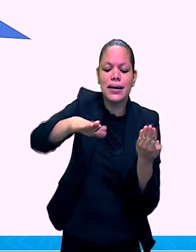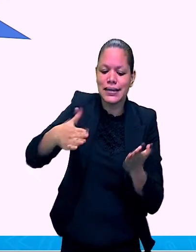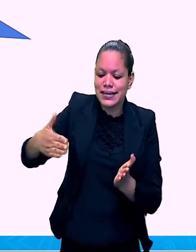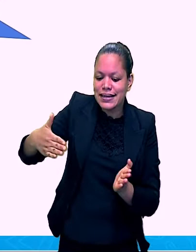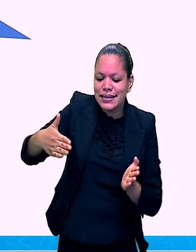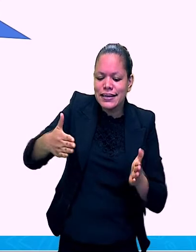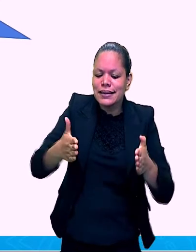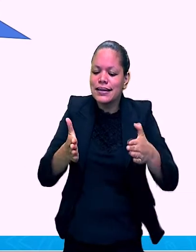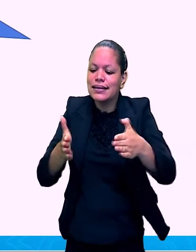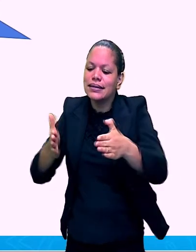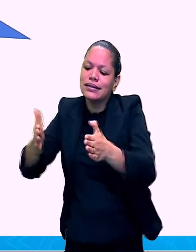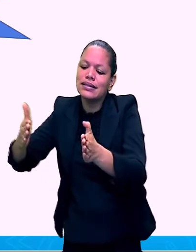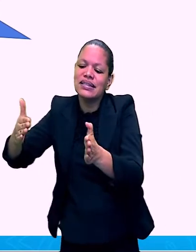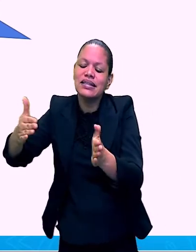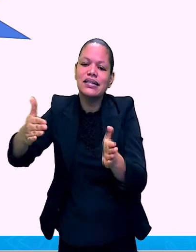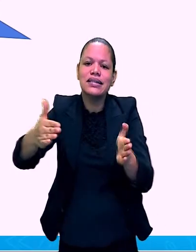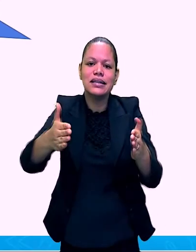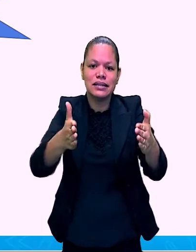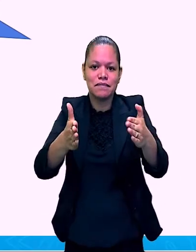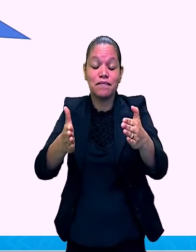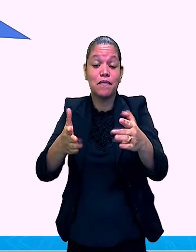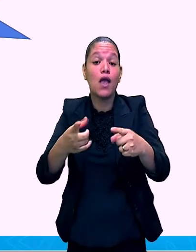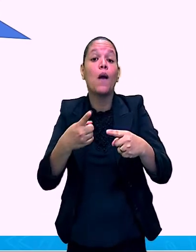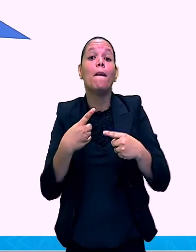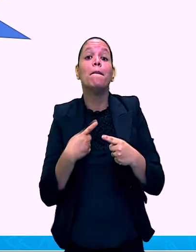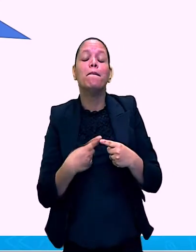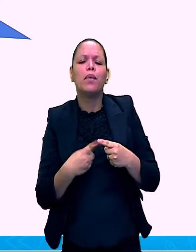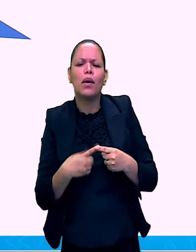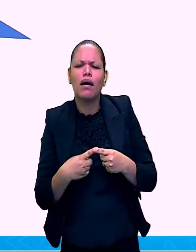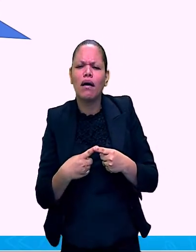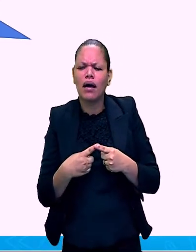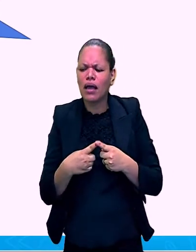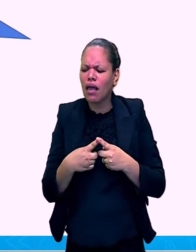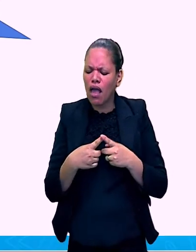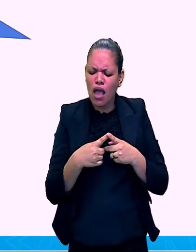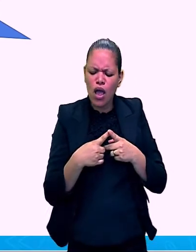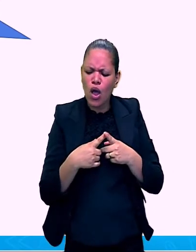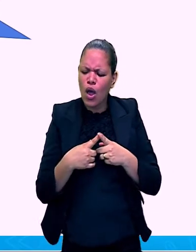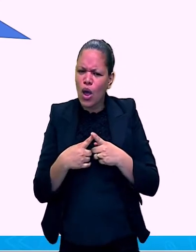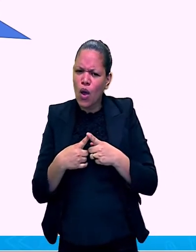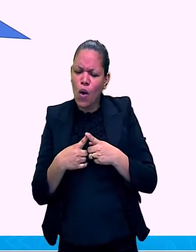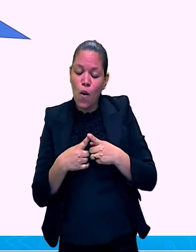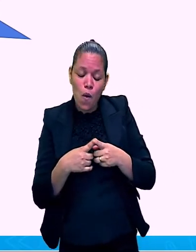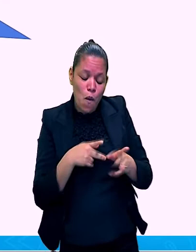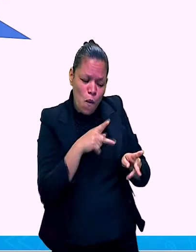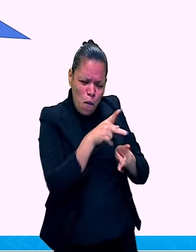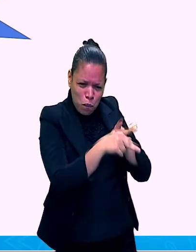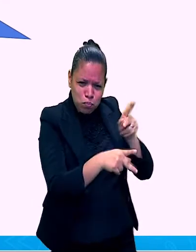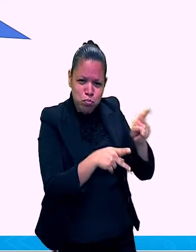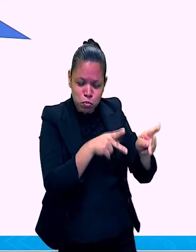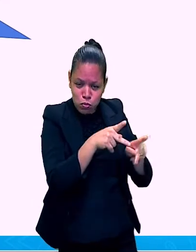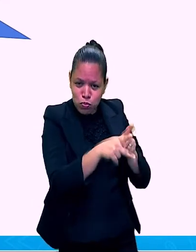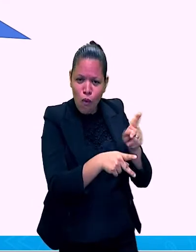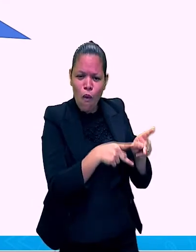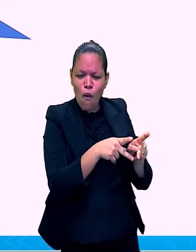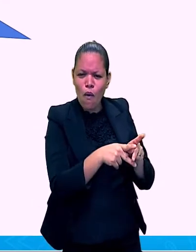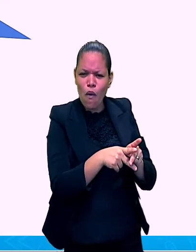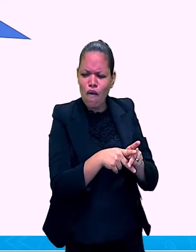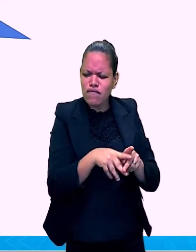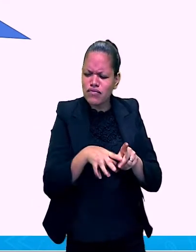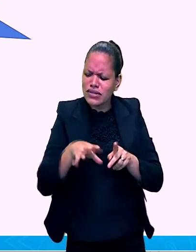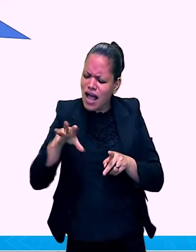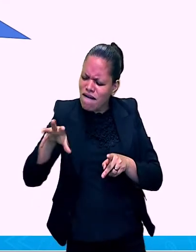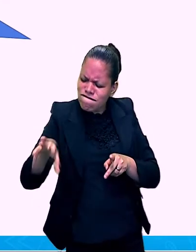aqui estava cuidando de extrair o pau-brasil. O outro estava cuidando lá de minerar, de procurar